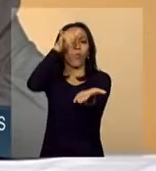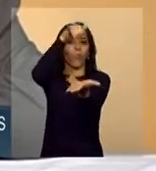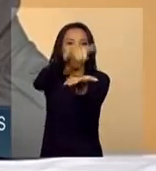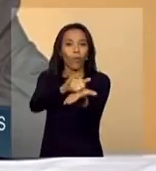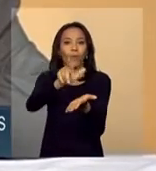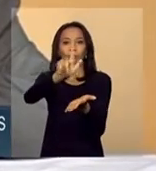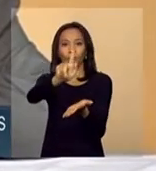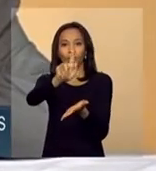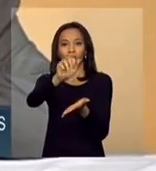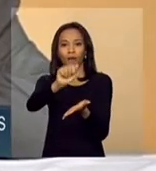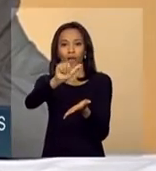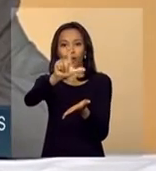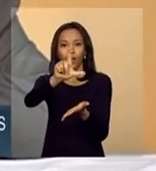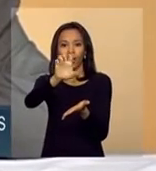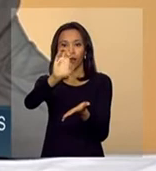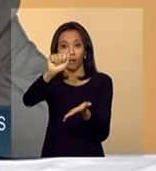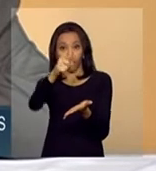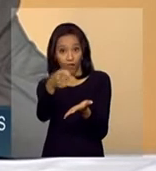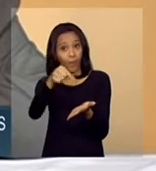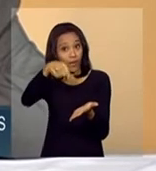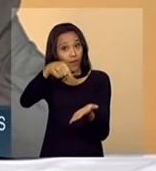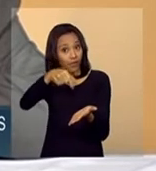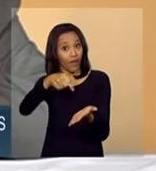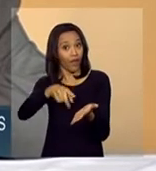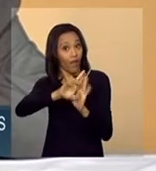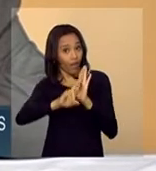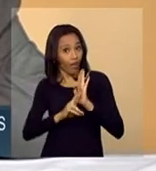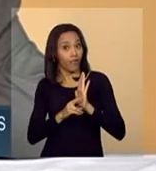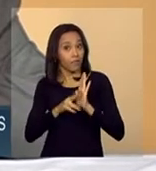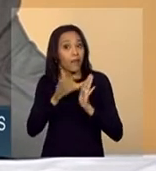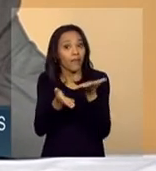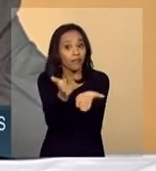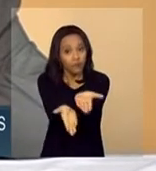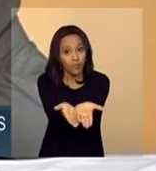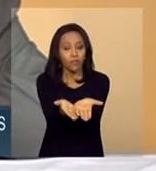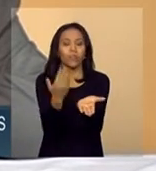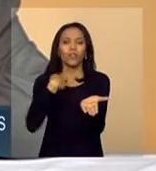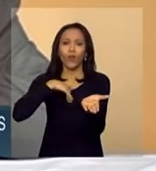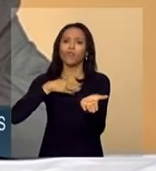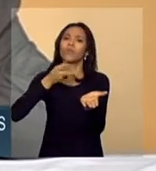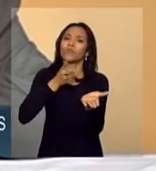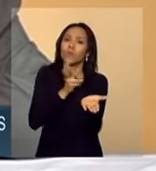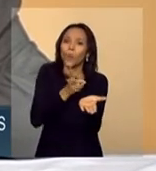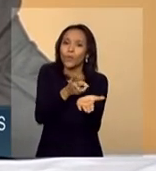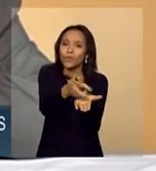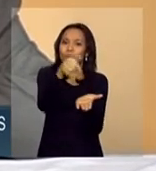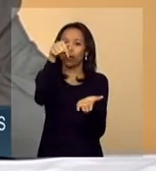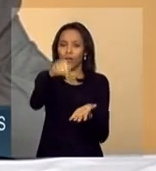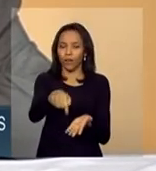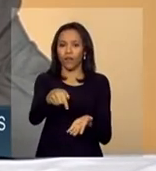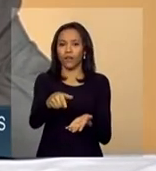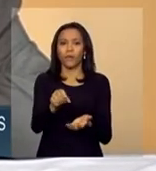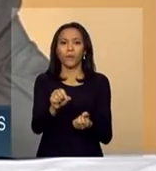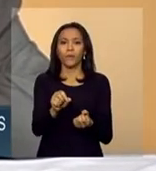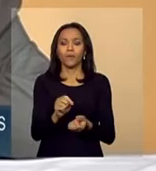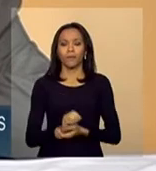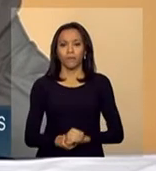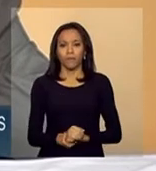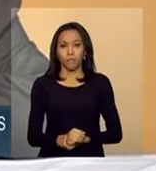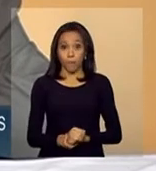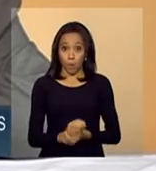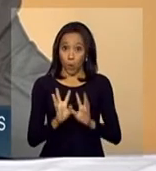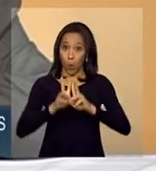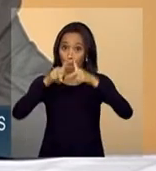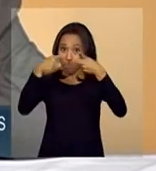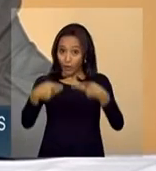é para atendimento, que era um dos requisitos de atendimento, e nós vamos estender essa rede, já agora, para o